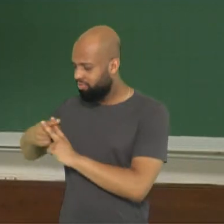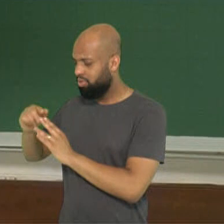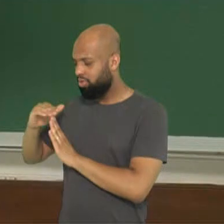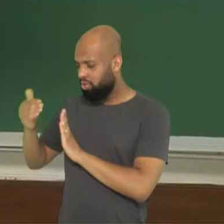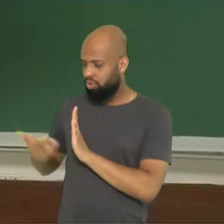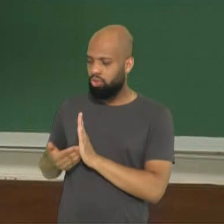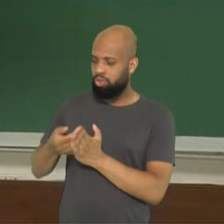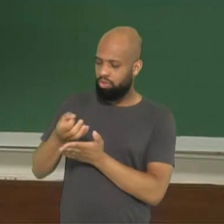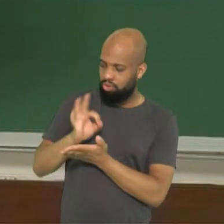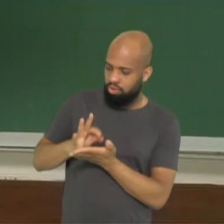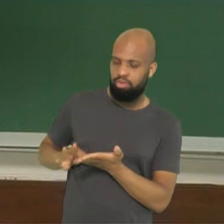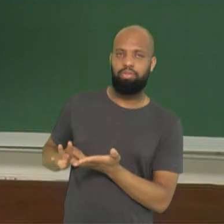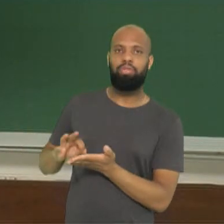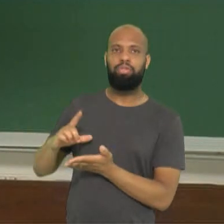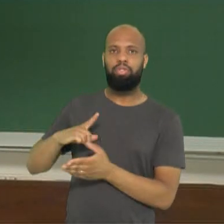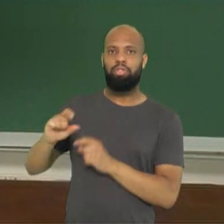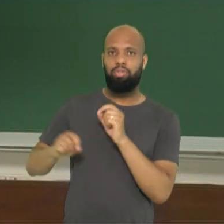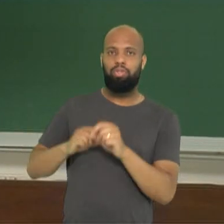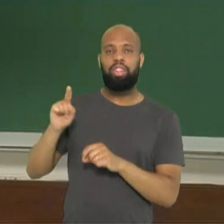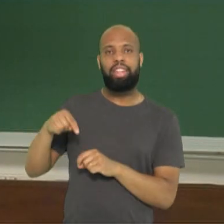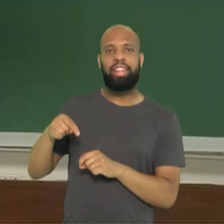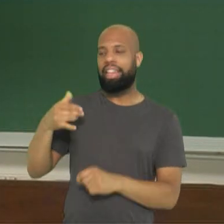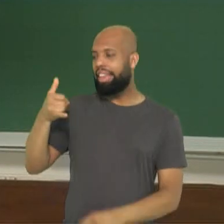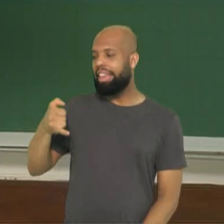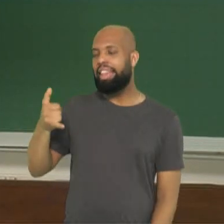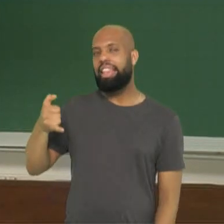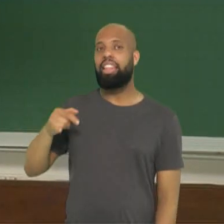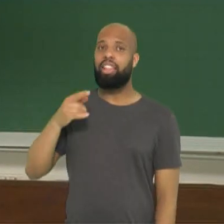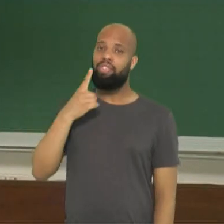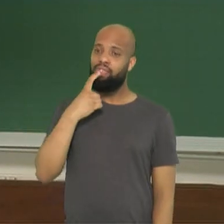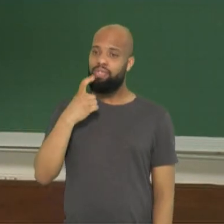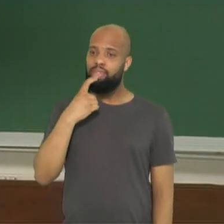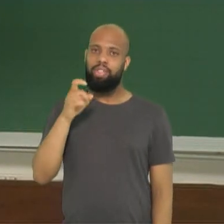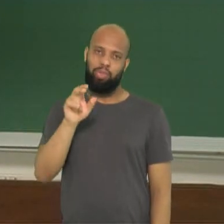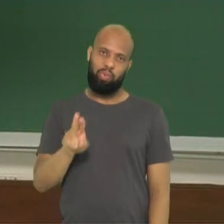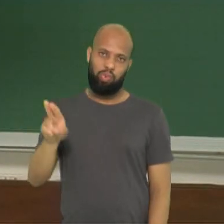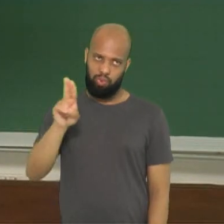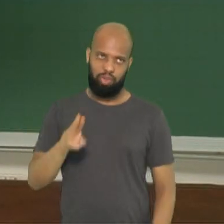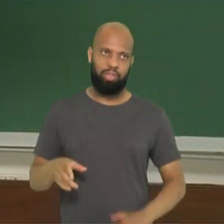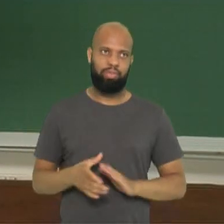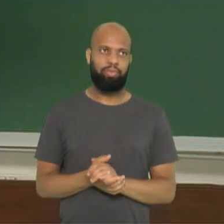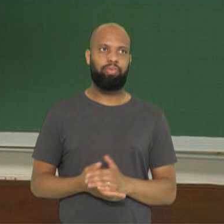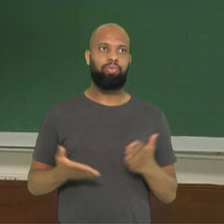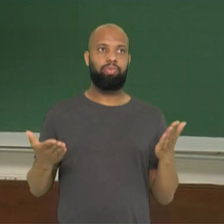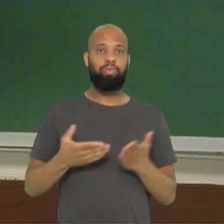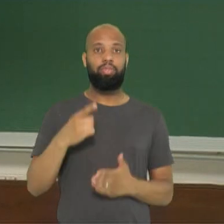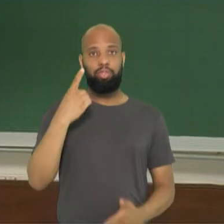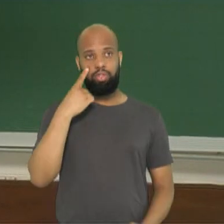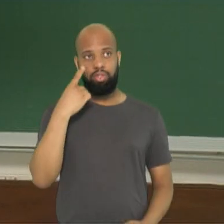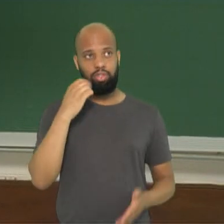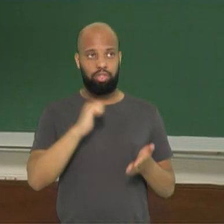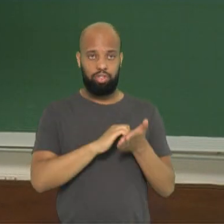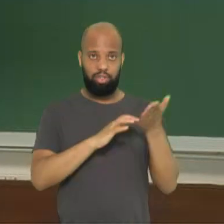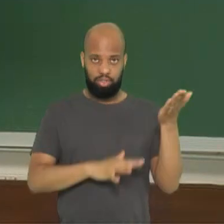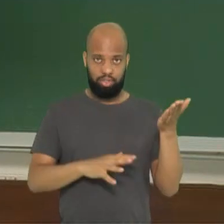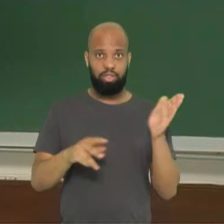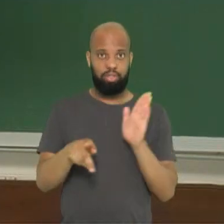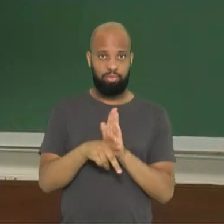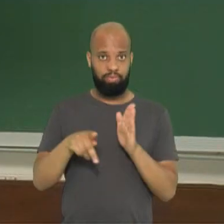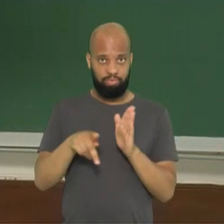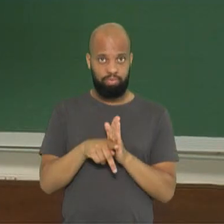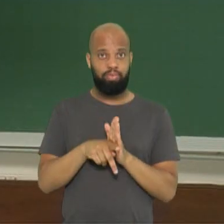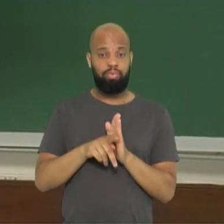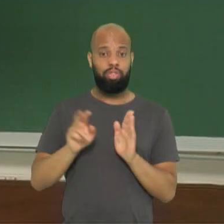tudo com um bolígrafo rojo, com uma caneta vermelha, né? Então, vamos ver aqui a interpretação dessa